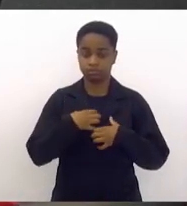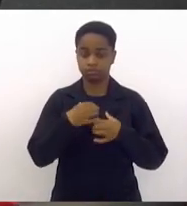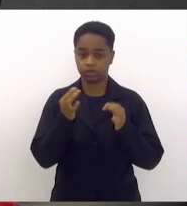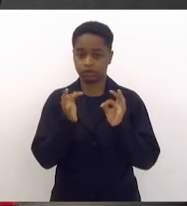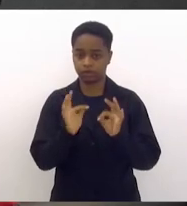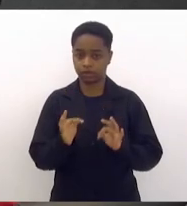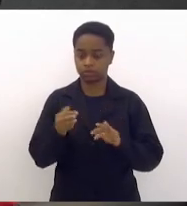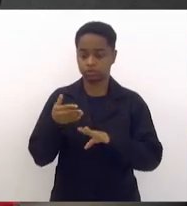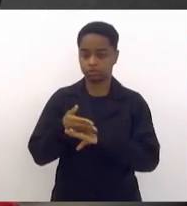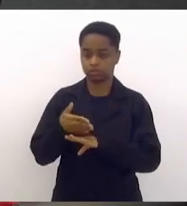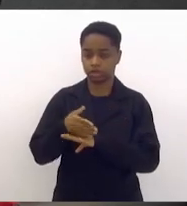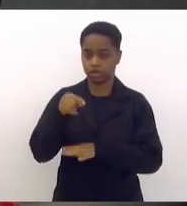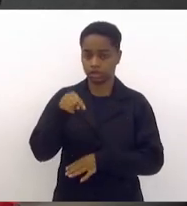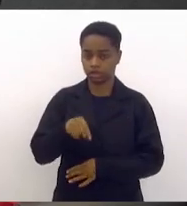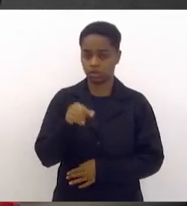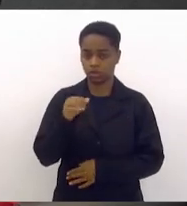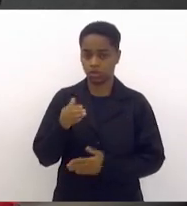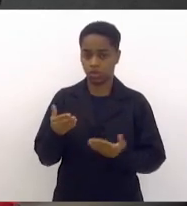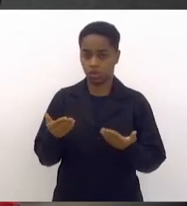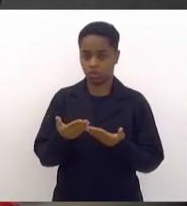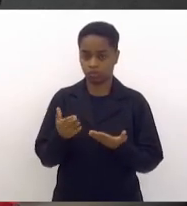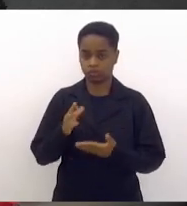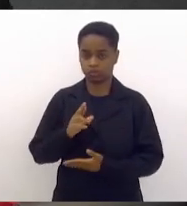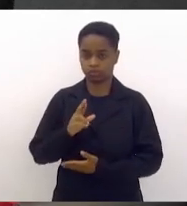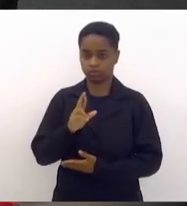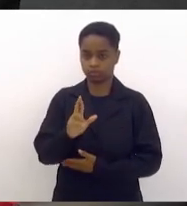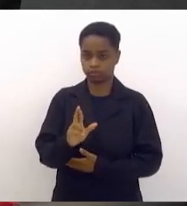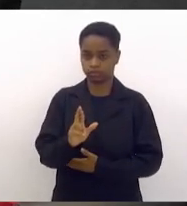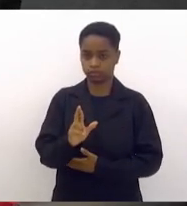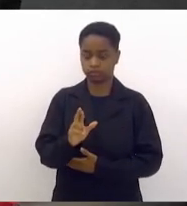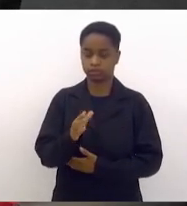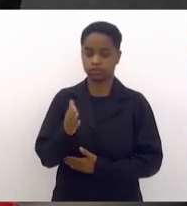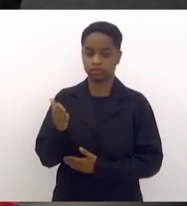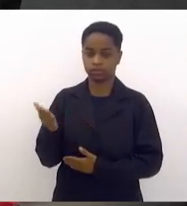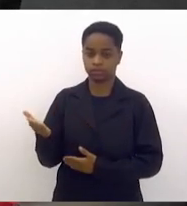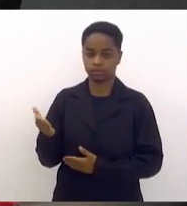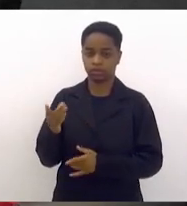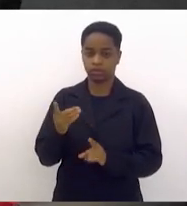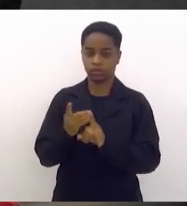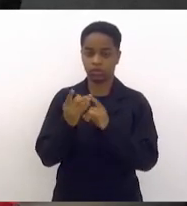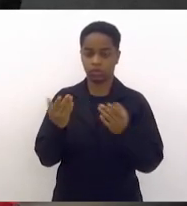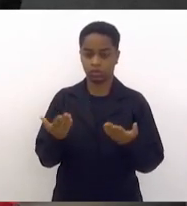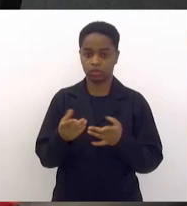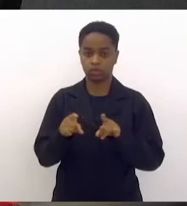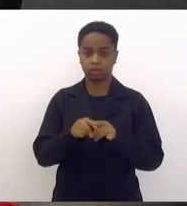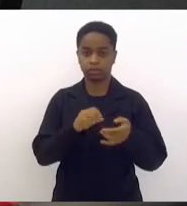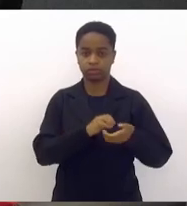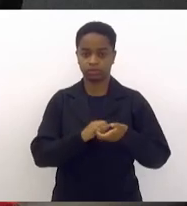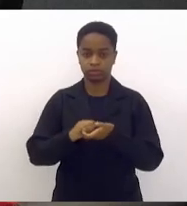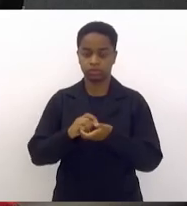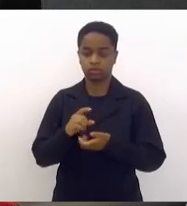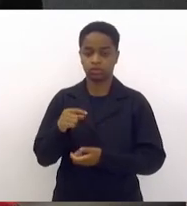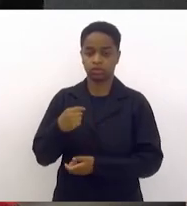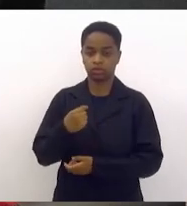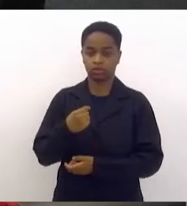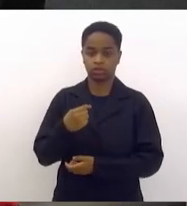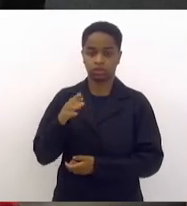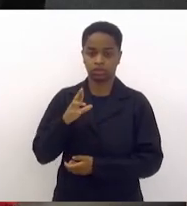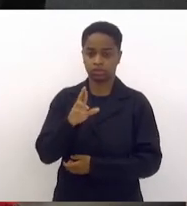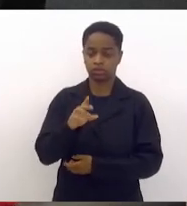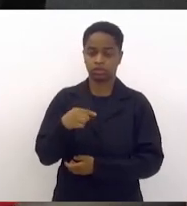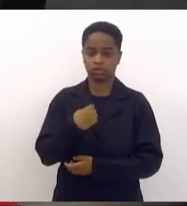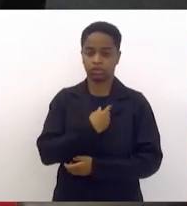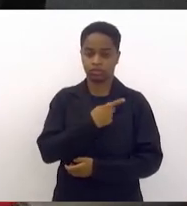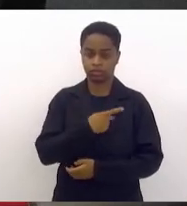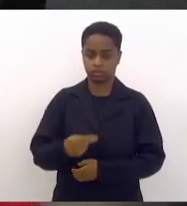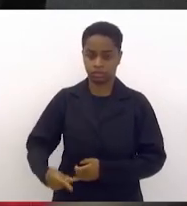grande representar o sen naval nesse encontro saudando aqui em nome do nosso presidente Valdo racha a deputada Verônica